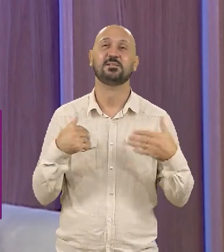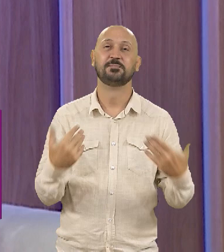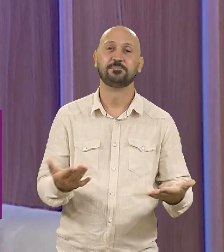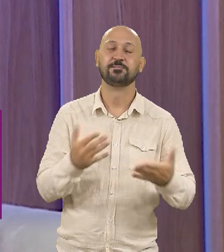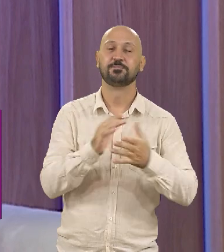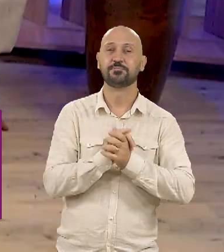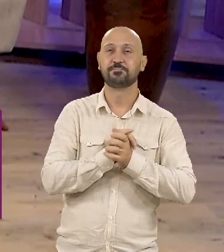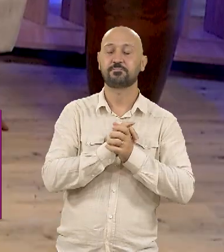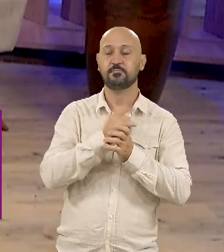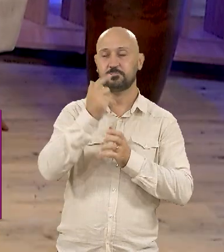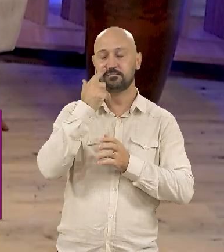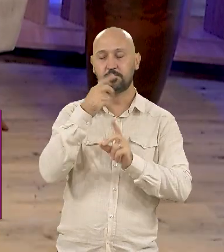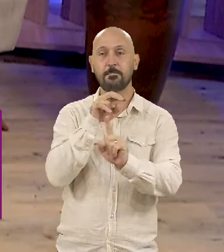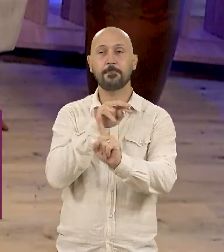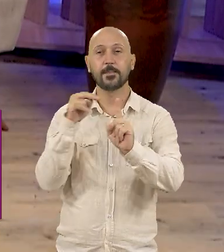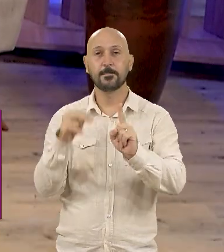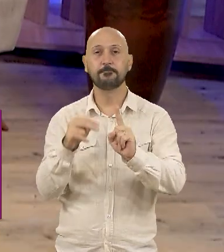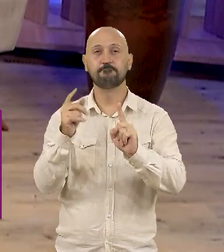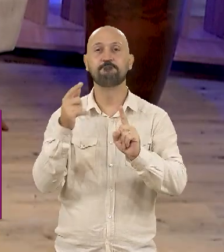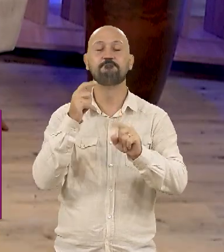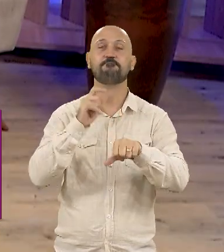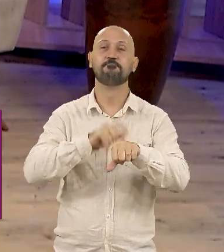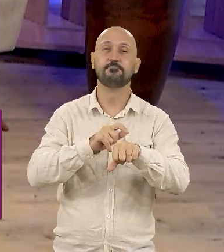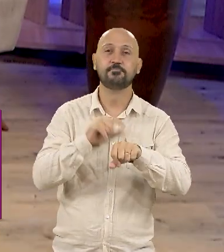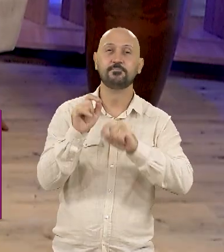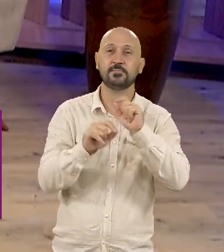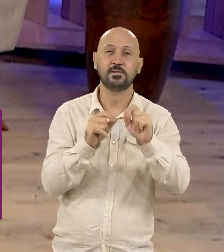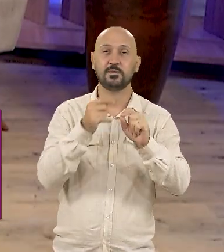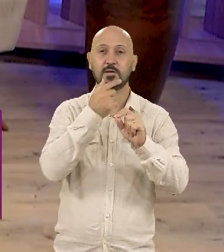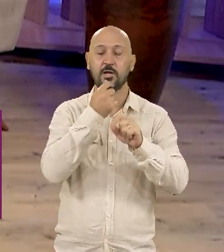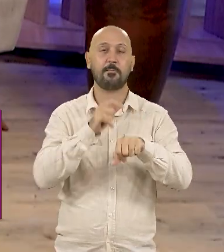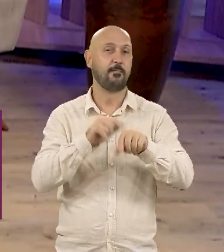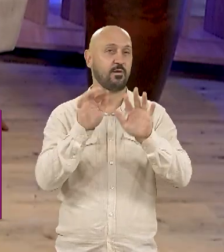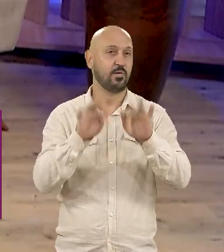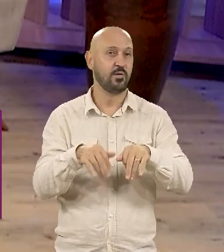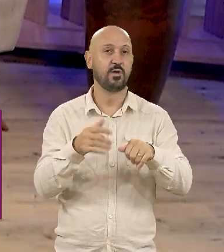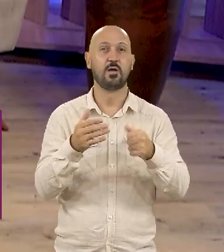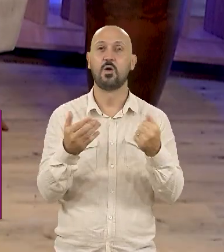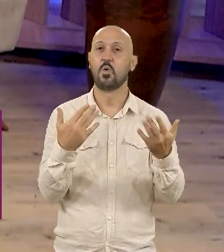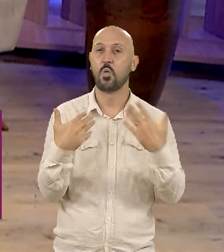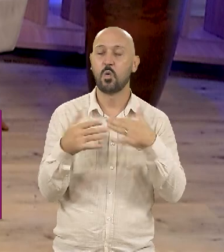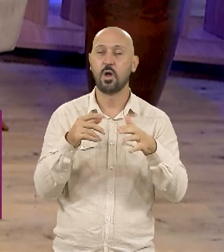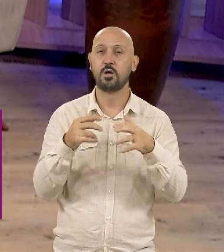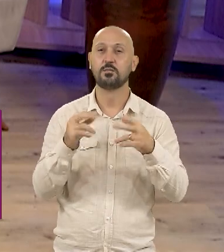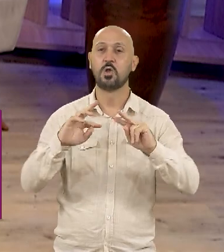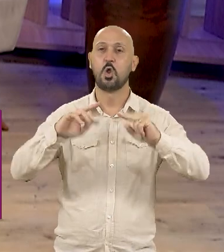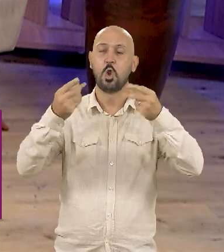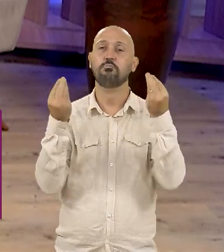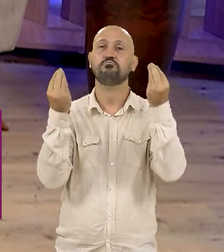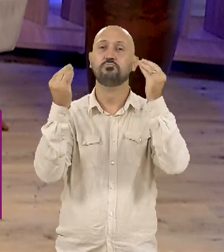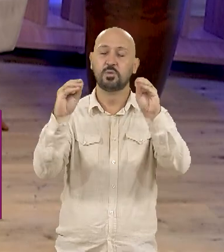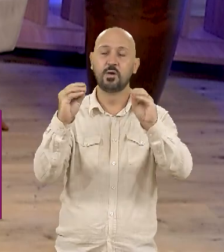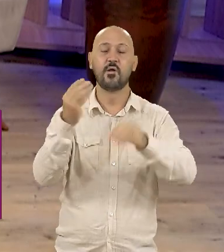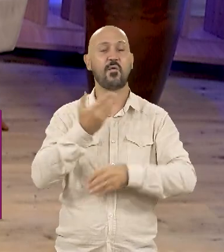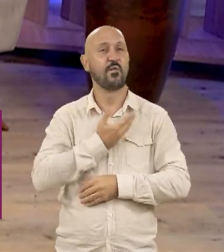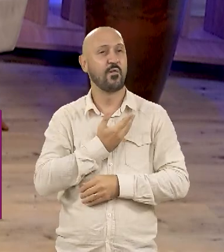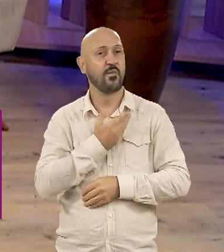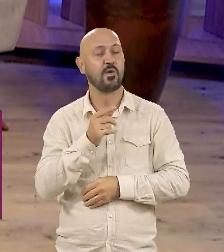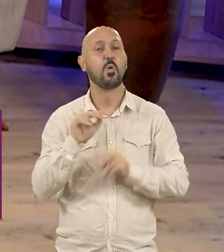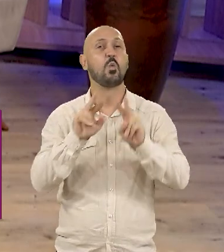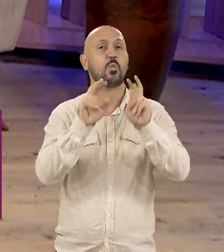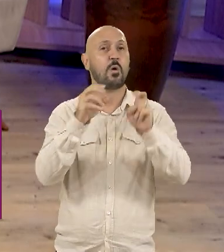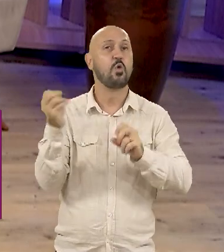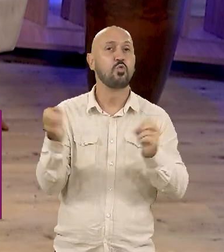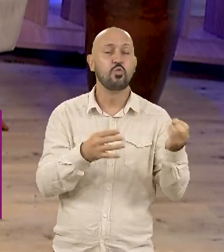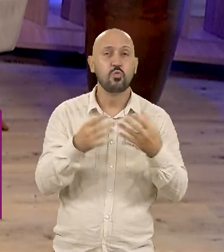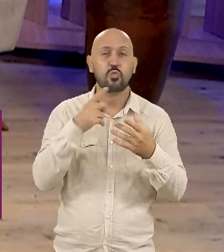agradável. Bom, é isso. Então, Perspectiva em mais uma edição vai chegando ao fim. Compartilhe o nosso link com